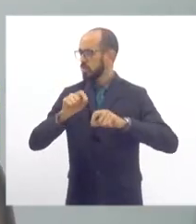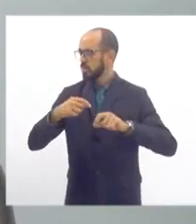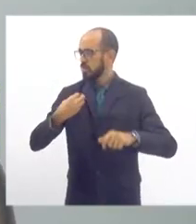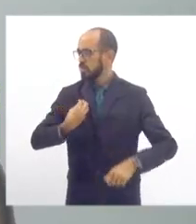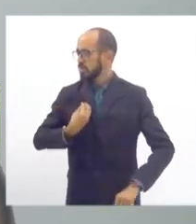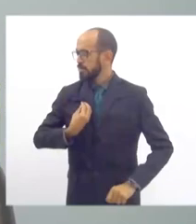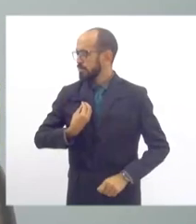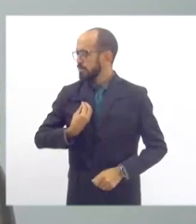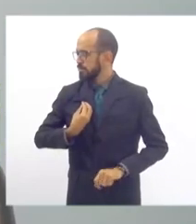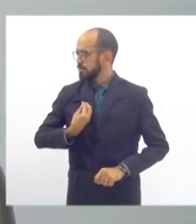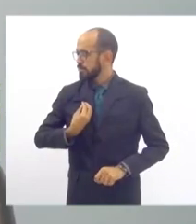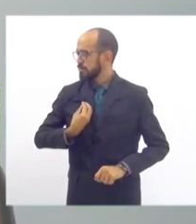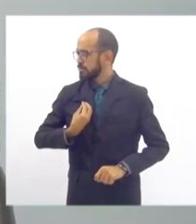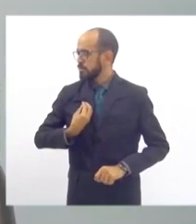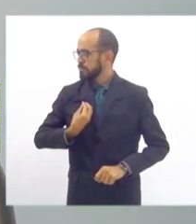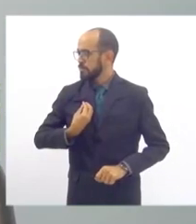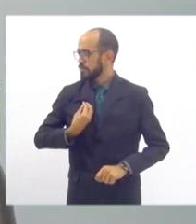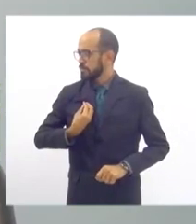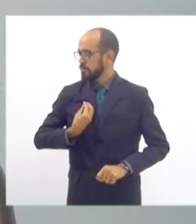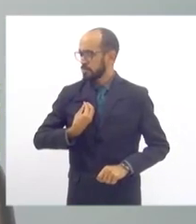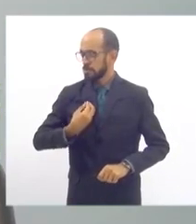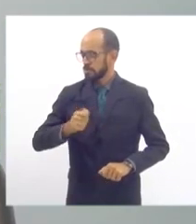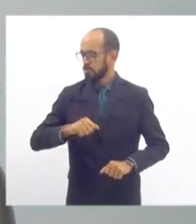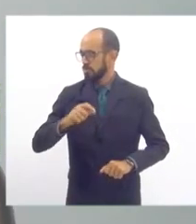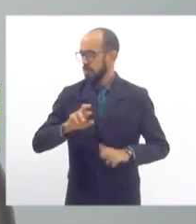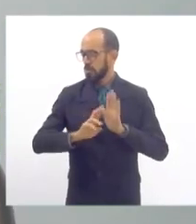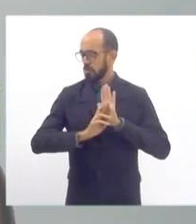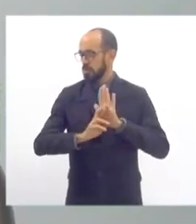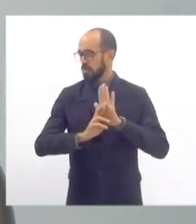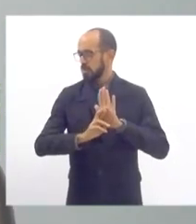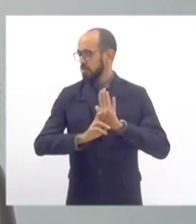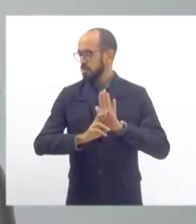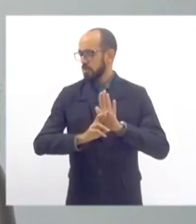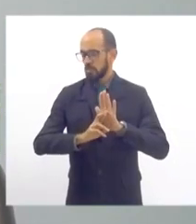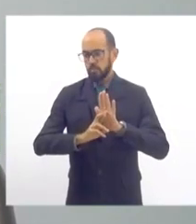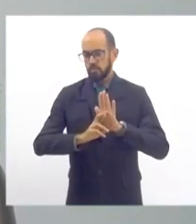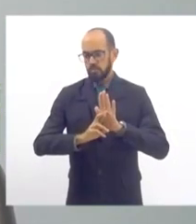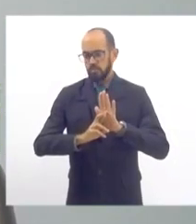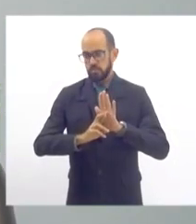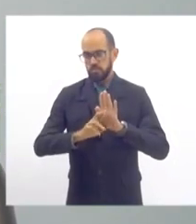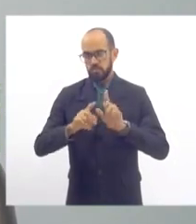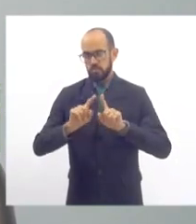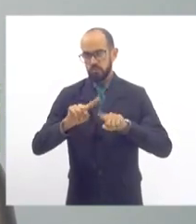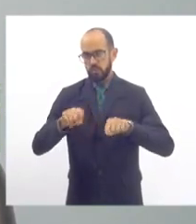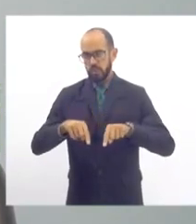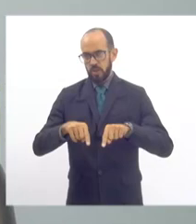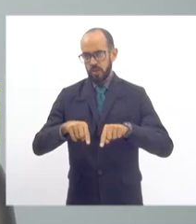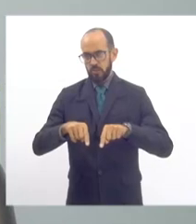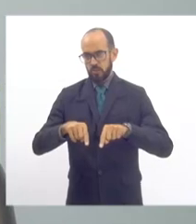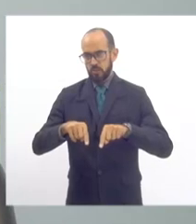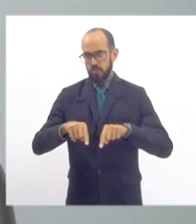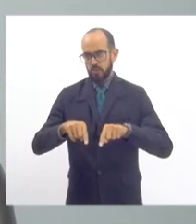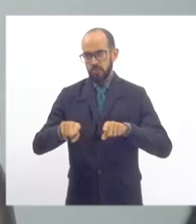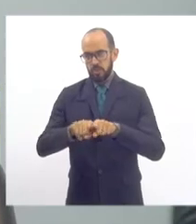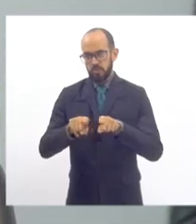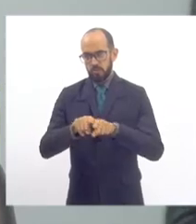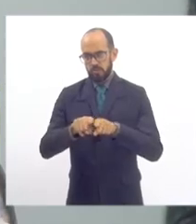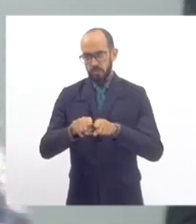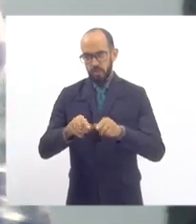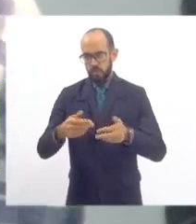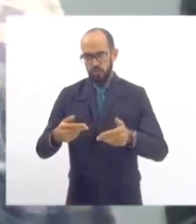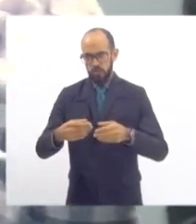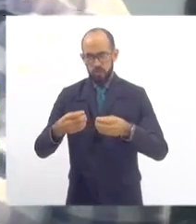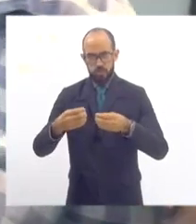vocês, ouvindo a representação de servidores. Se não houver a representação de servidores, também a coisa começa a perder o